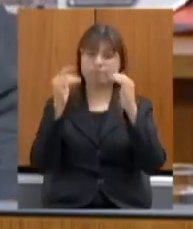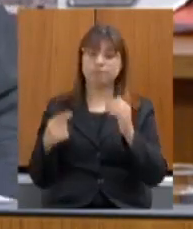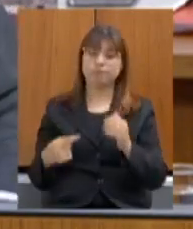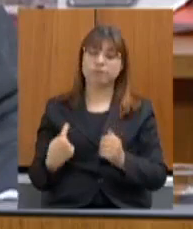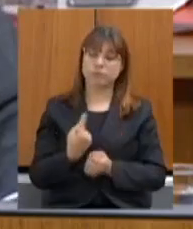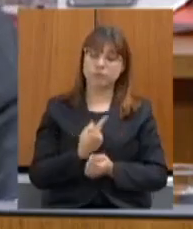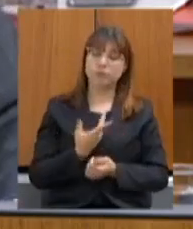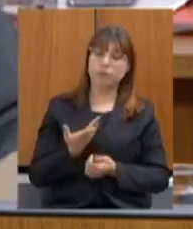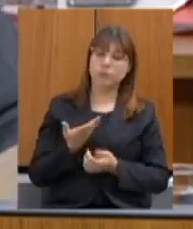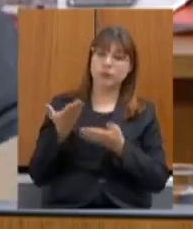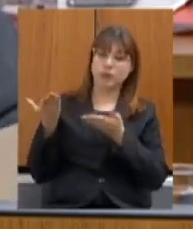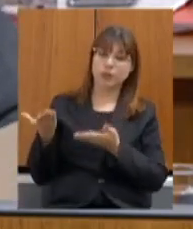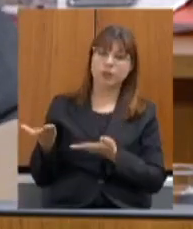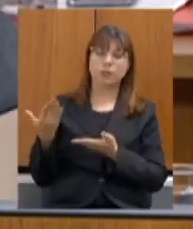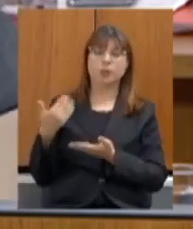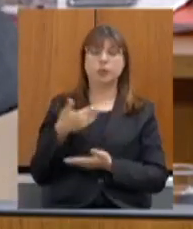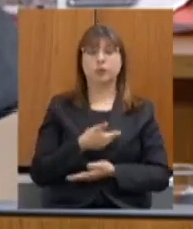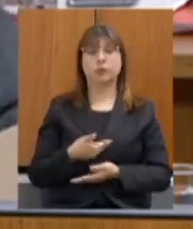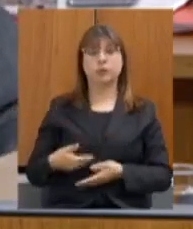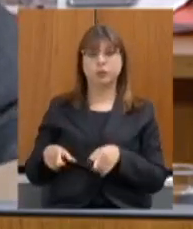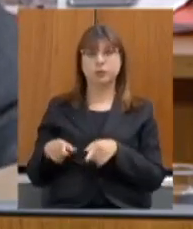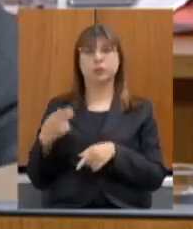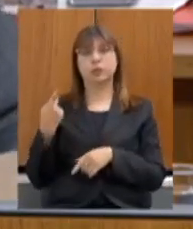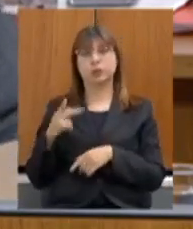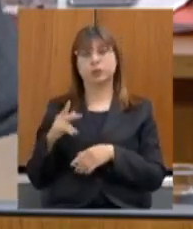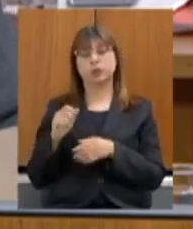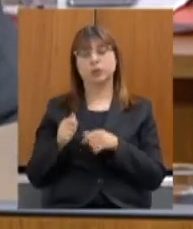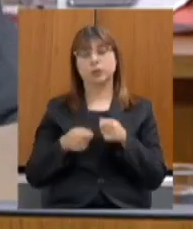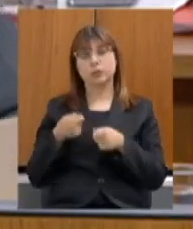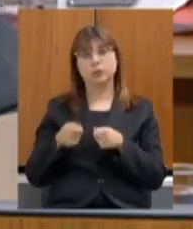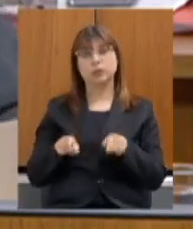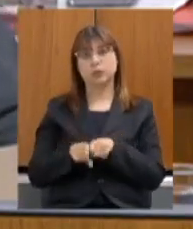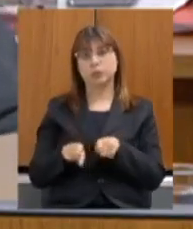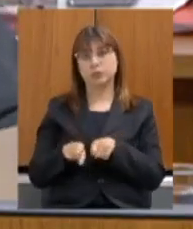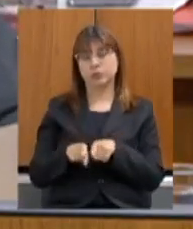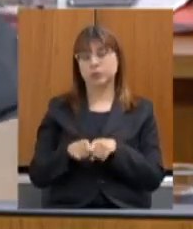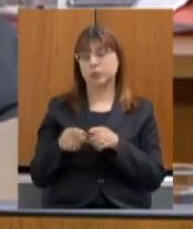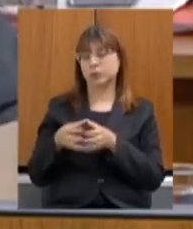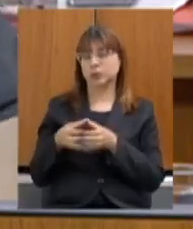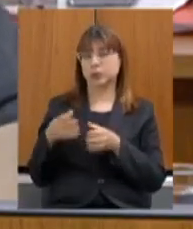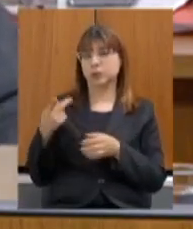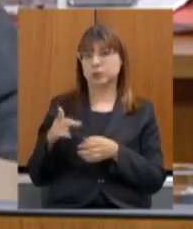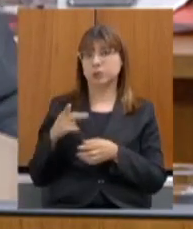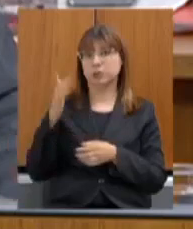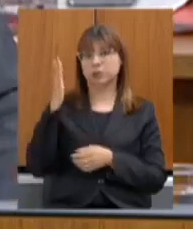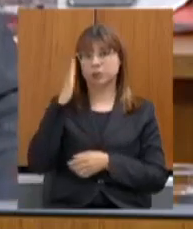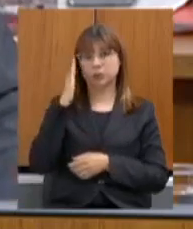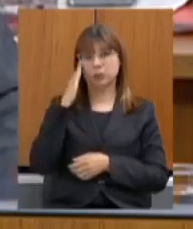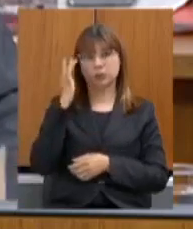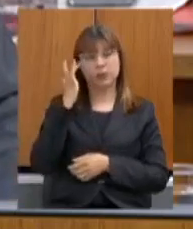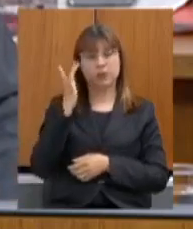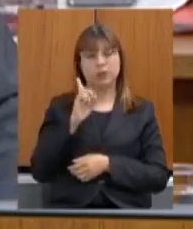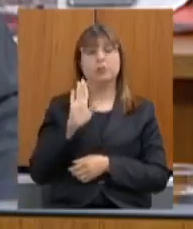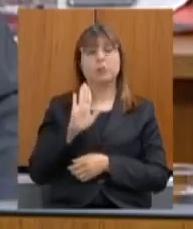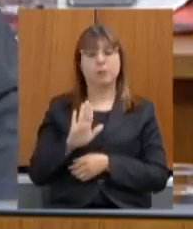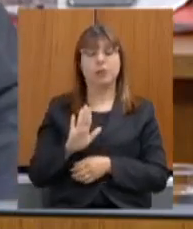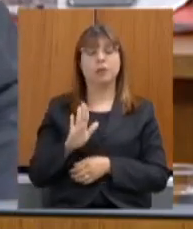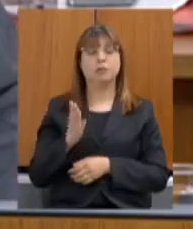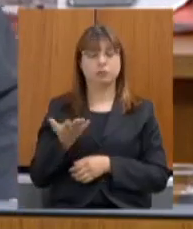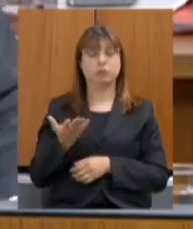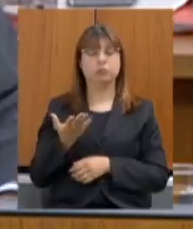sua administração, pela sua equipe. Sabemos que esse acordo não foi fácil, mas está sendo realmente cumprido,